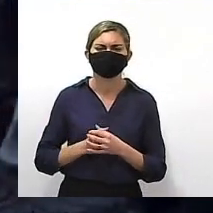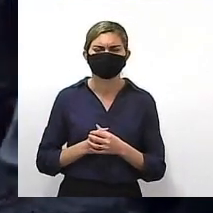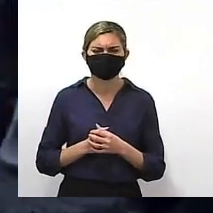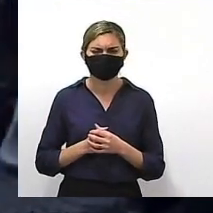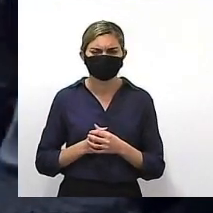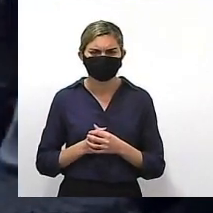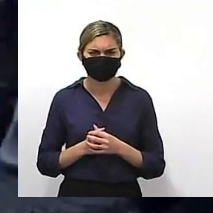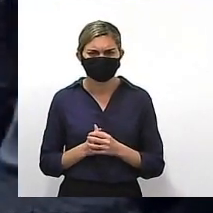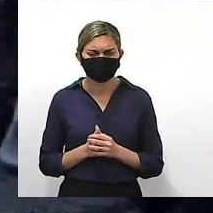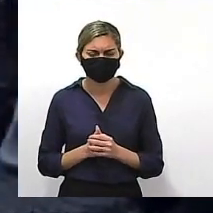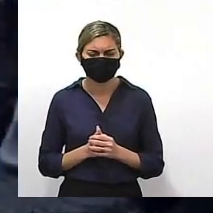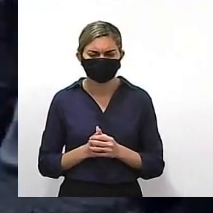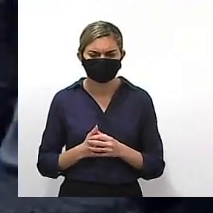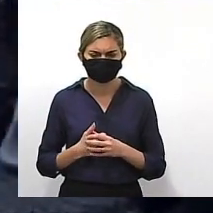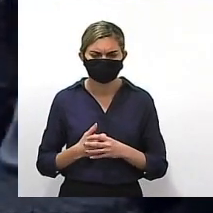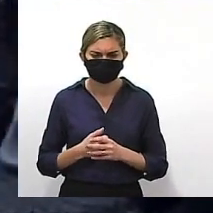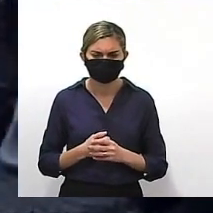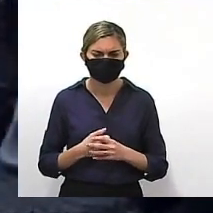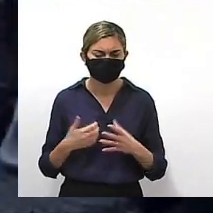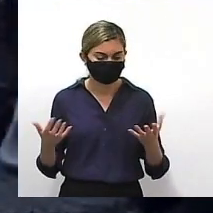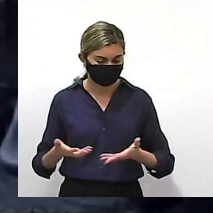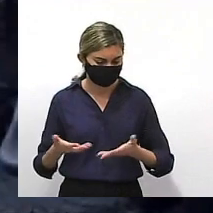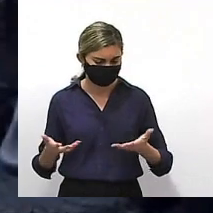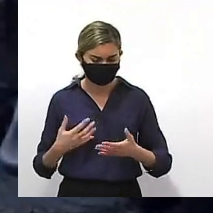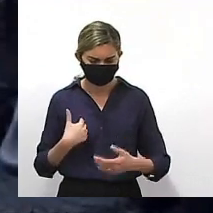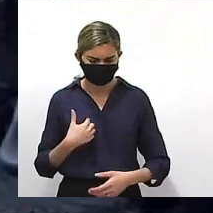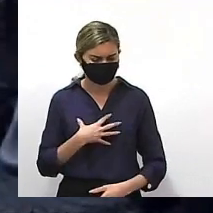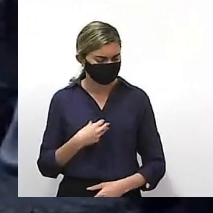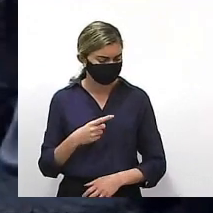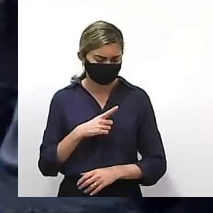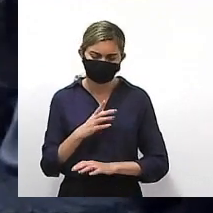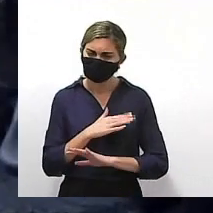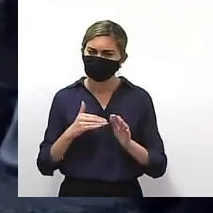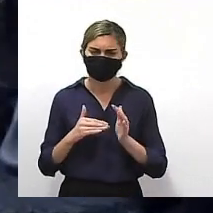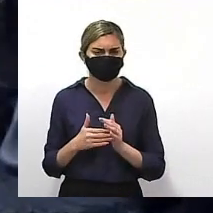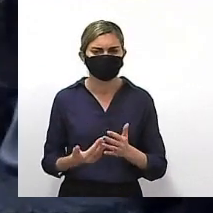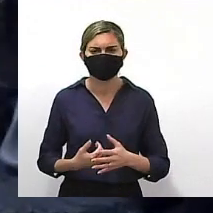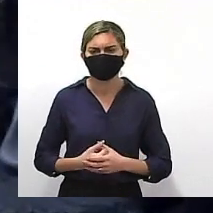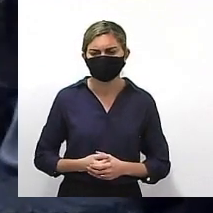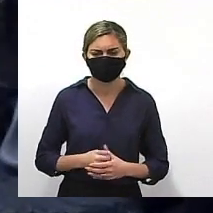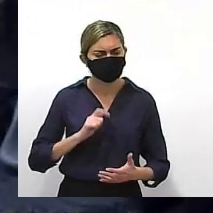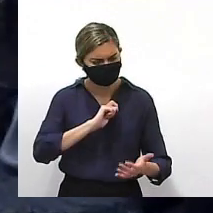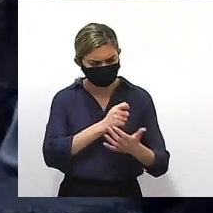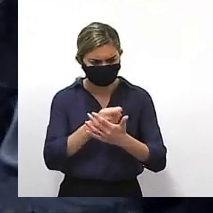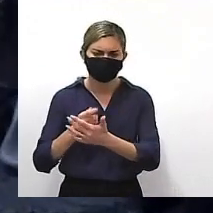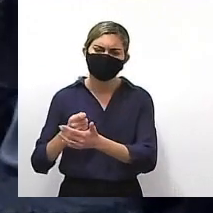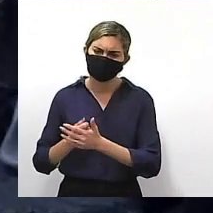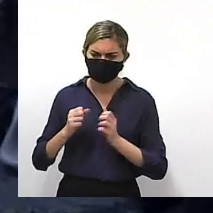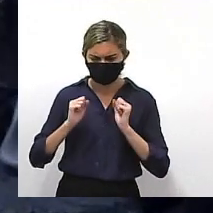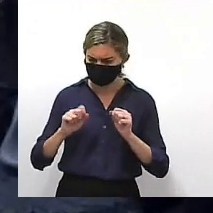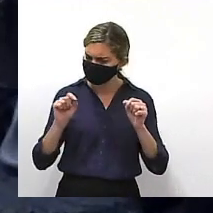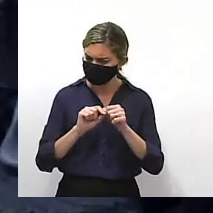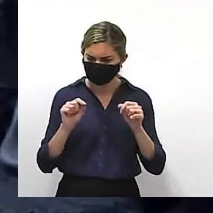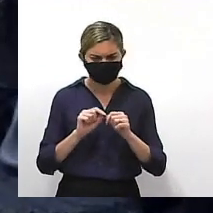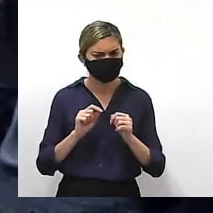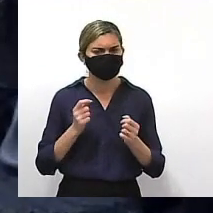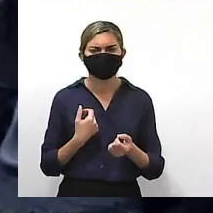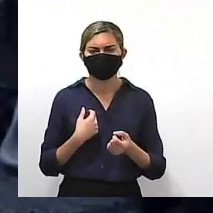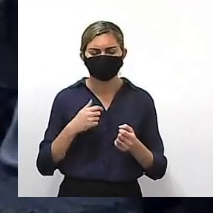brincava. E agora minha filha tem de tudo. Paguei o que eu pude fazer, vendendo meus